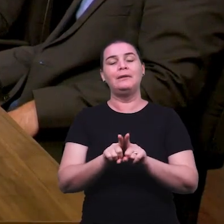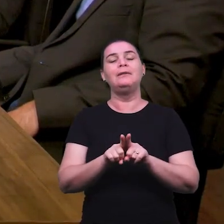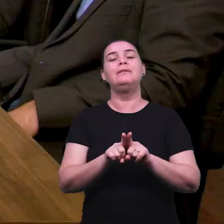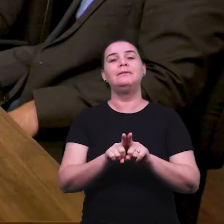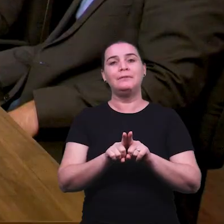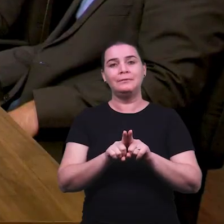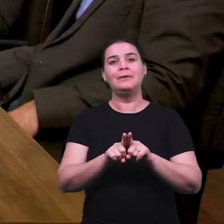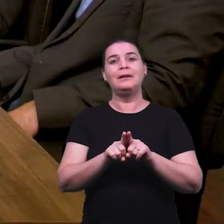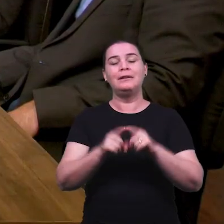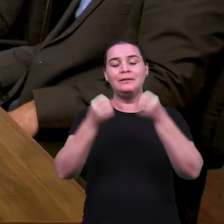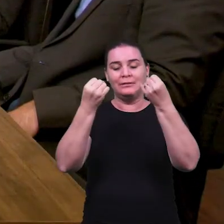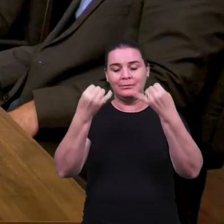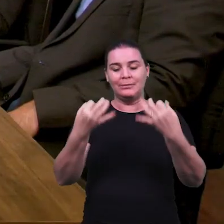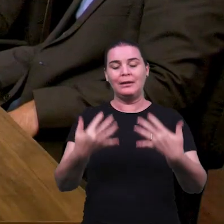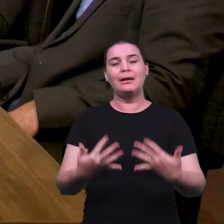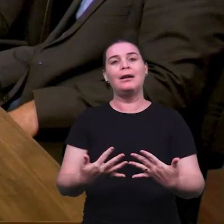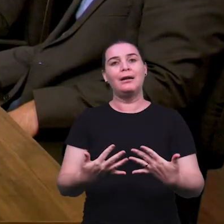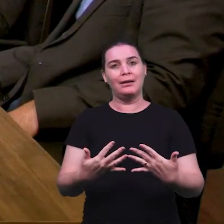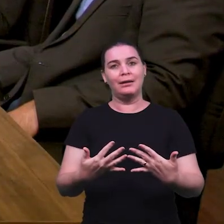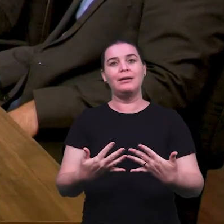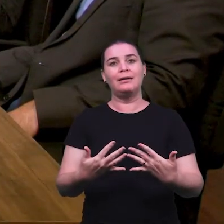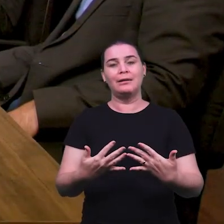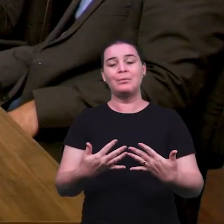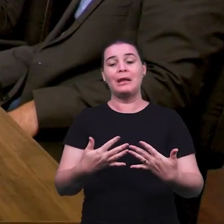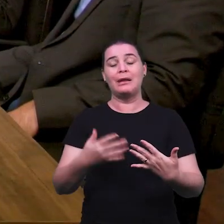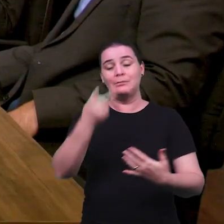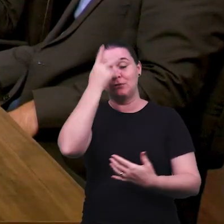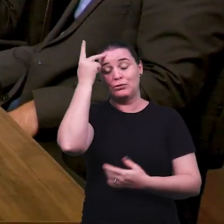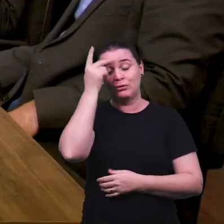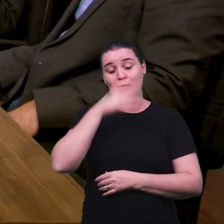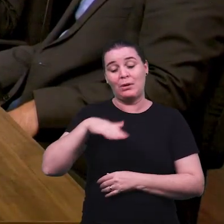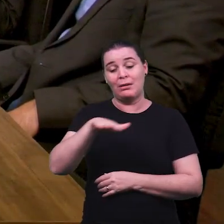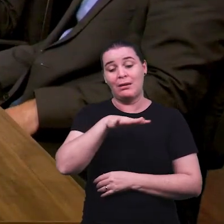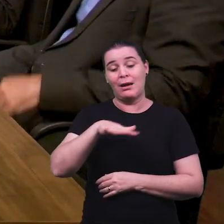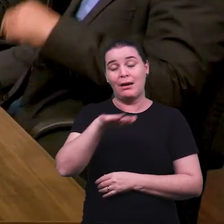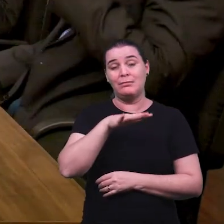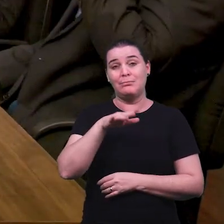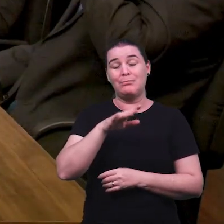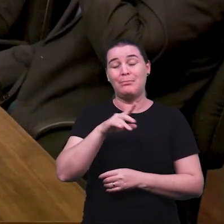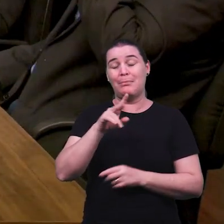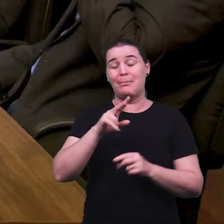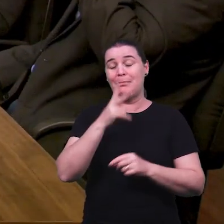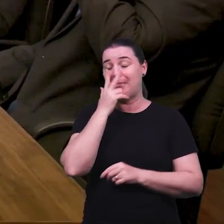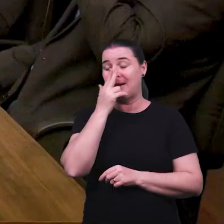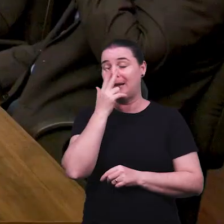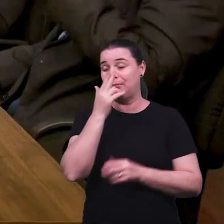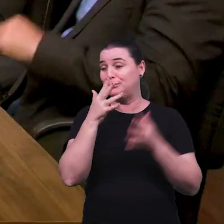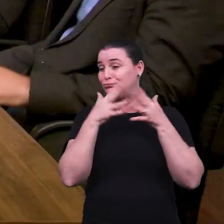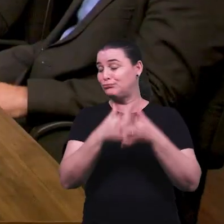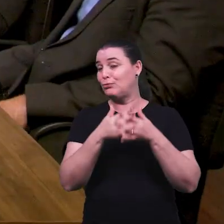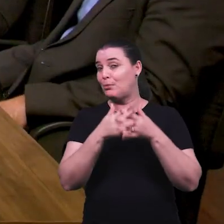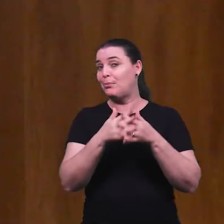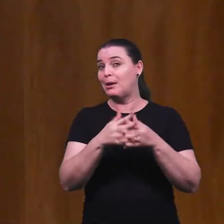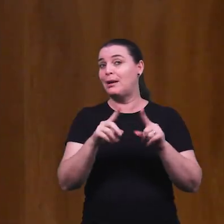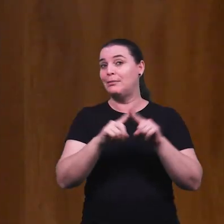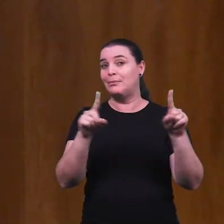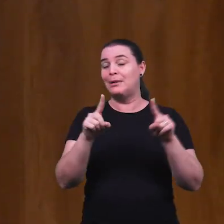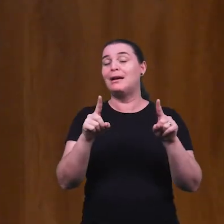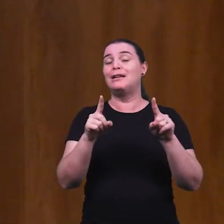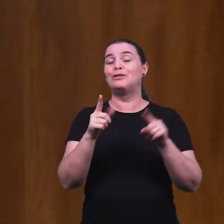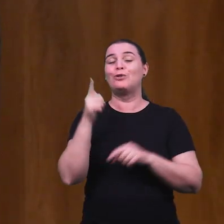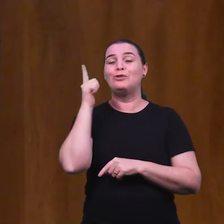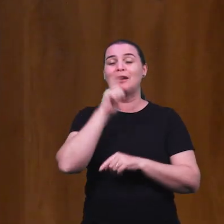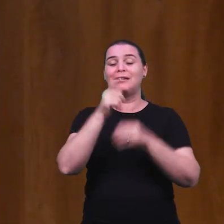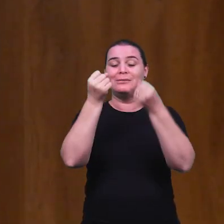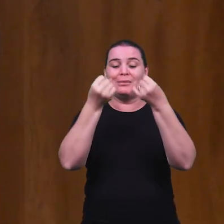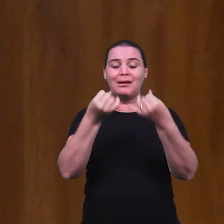tratar desses assuntos que, para quem não é da área, parece ser muito complicado, mas que nos ajuda a tornar